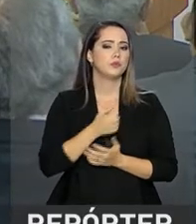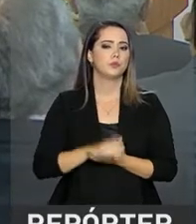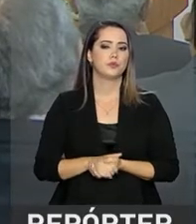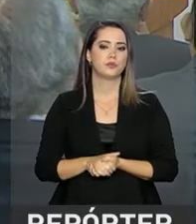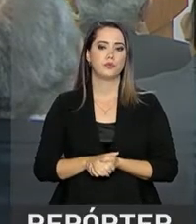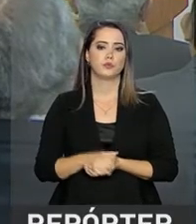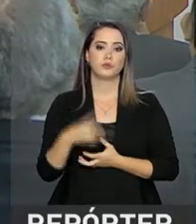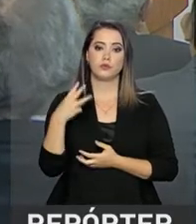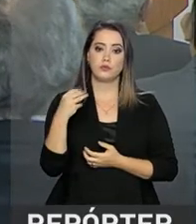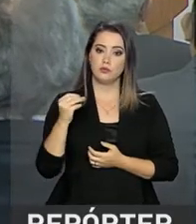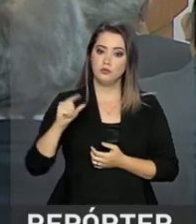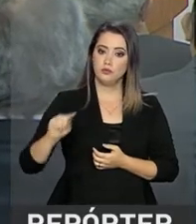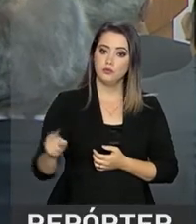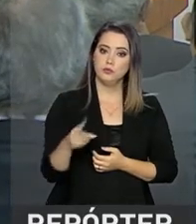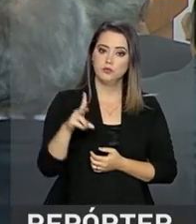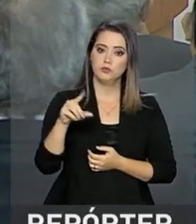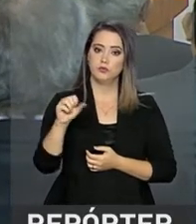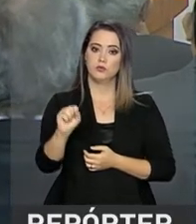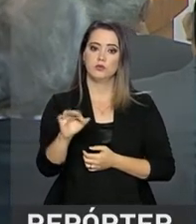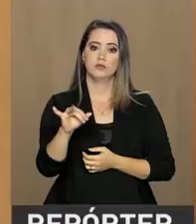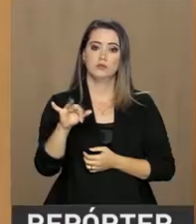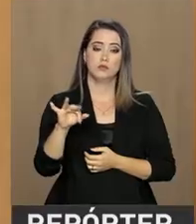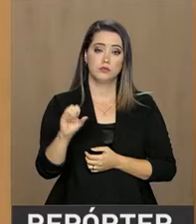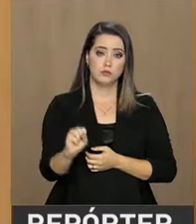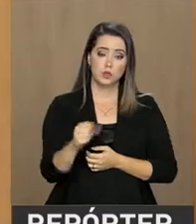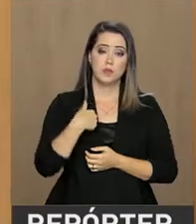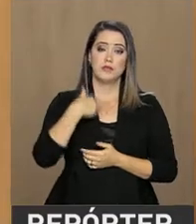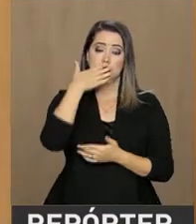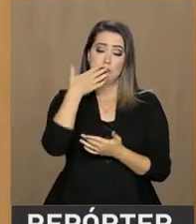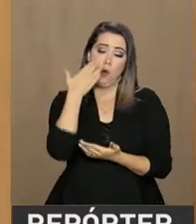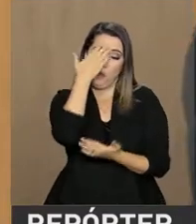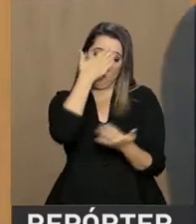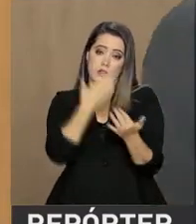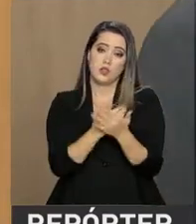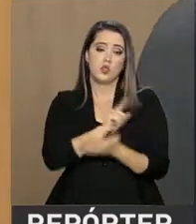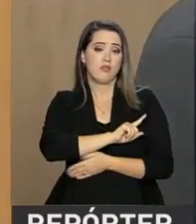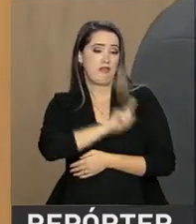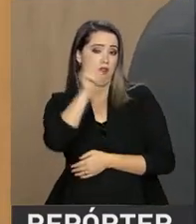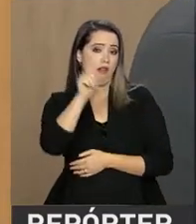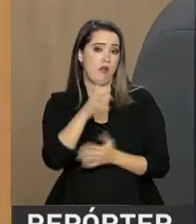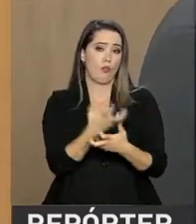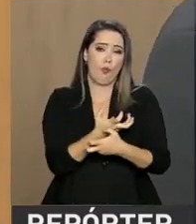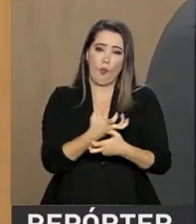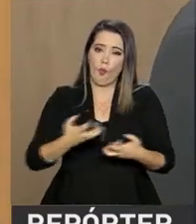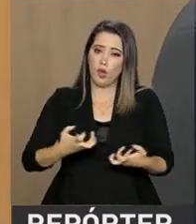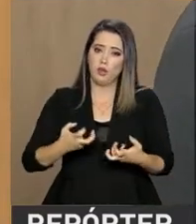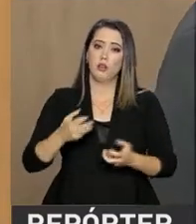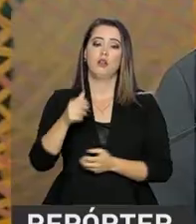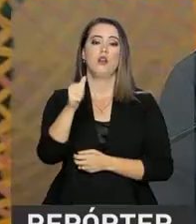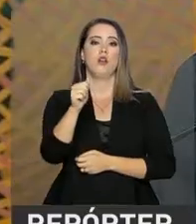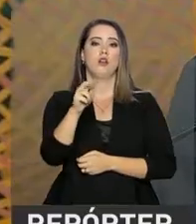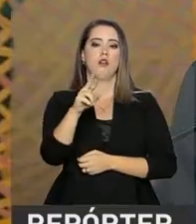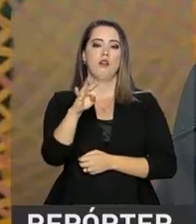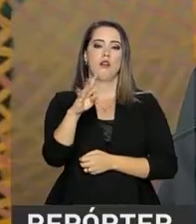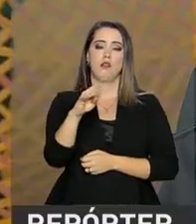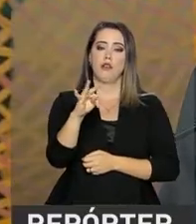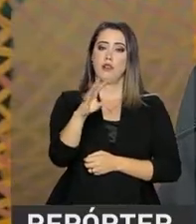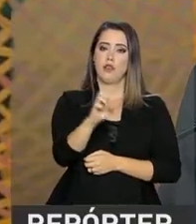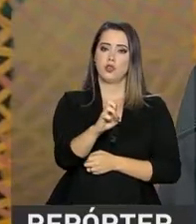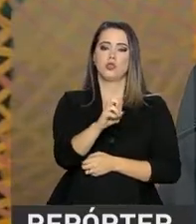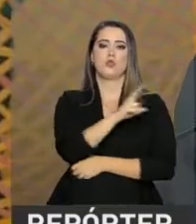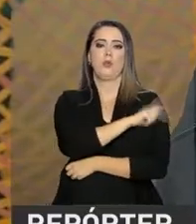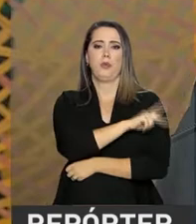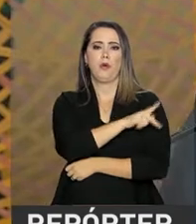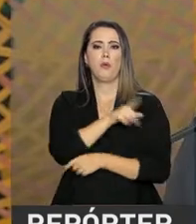300 mil a 300 mil vagas no fies eu suponho que lá no agreste lá nova no parnaíba é certa e